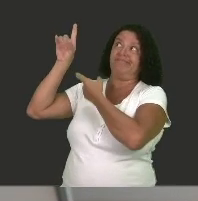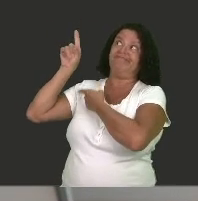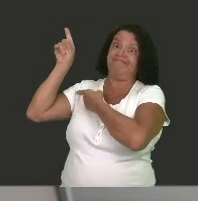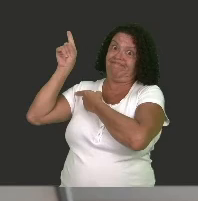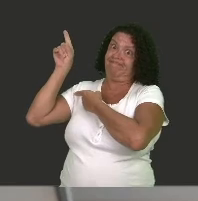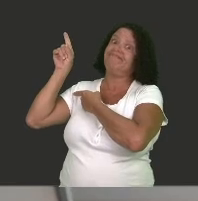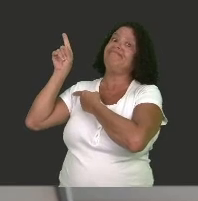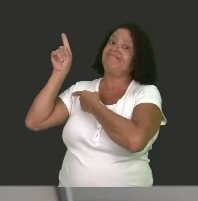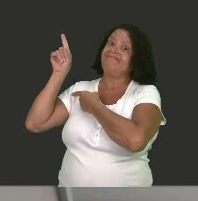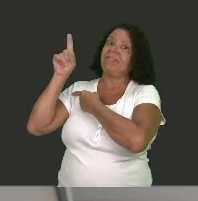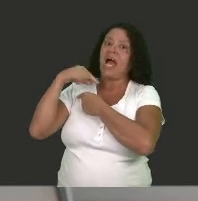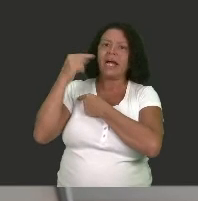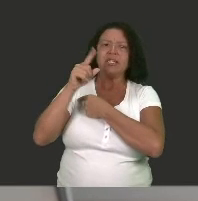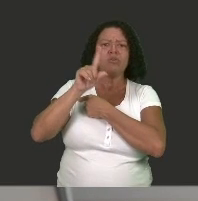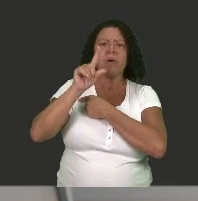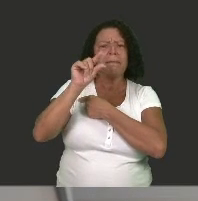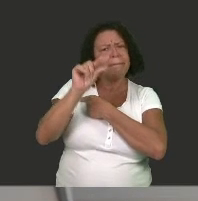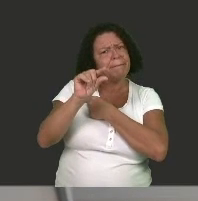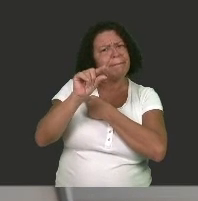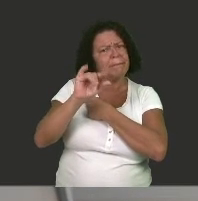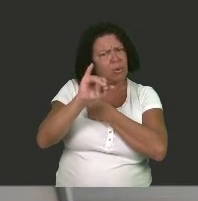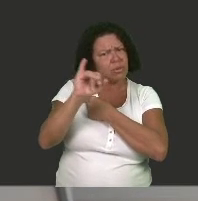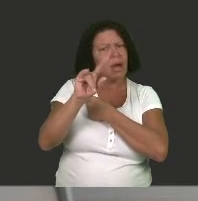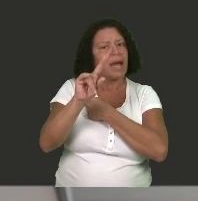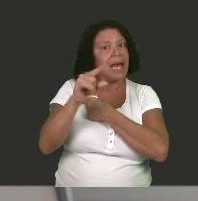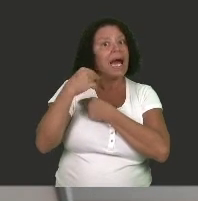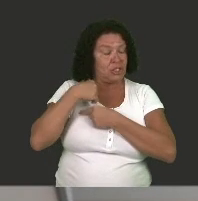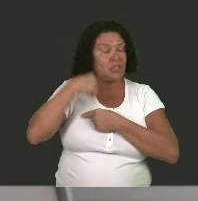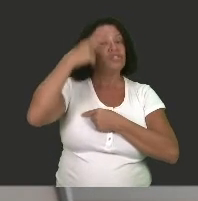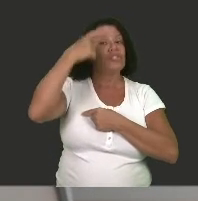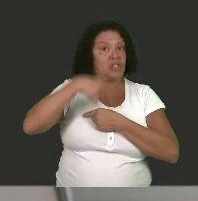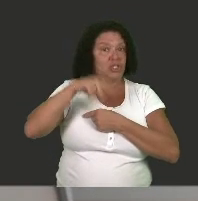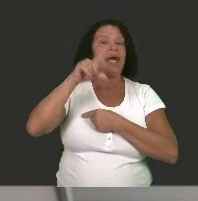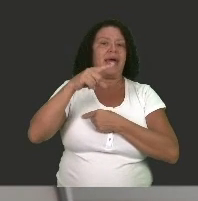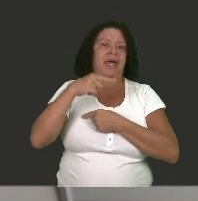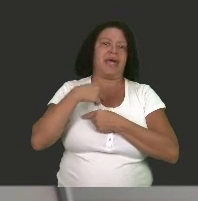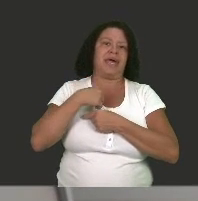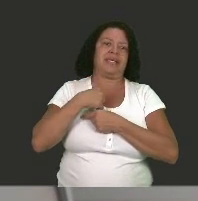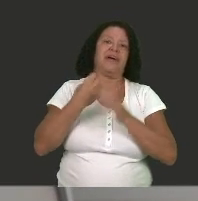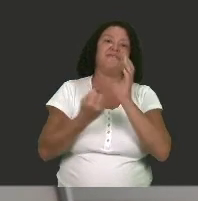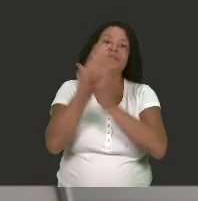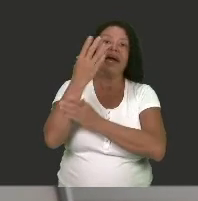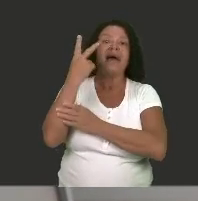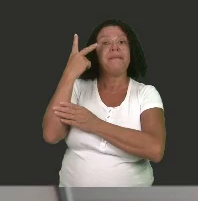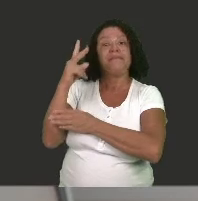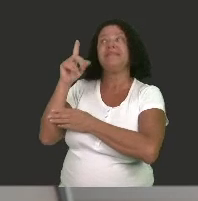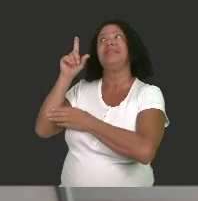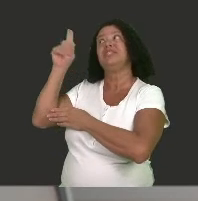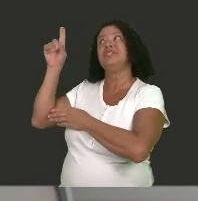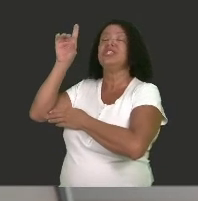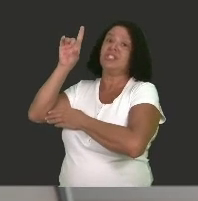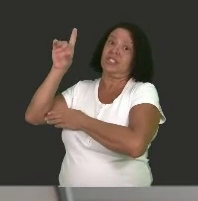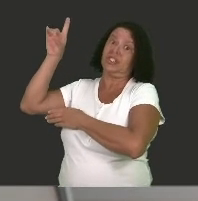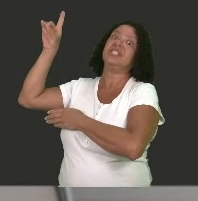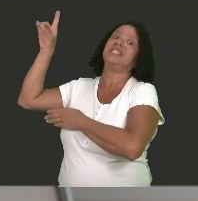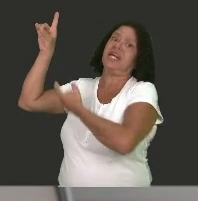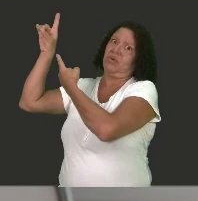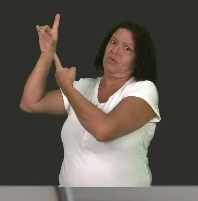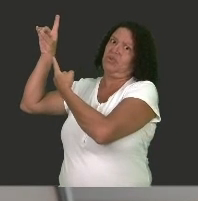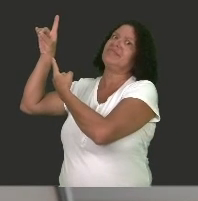nós somos menos importantes, porque nós somos sim parte dessa criação, né? Não é um Deus